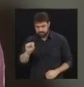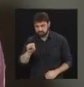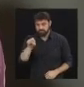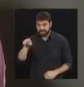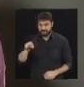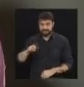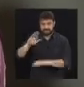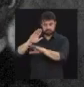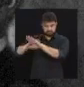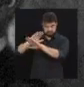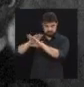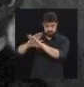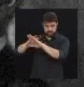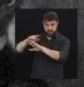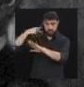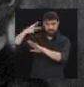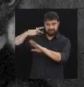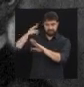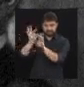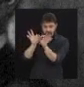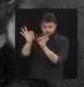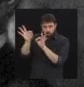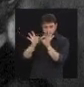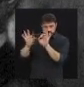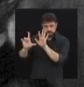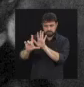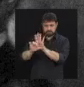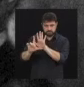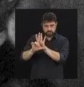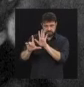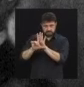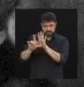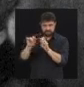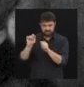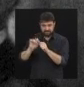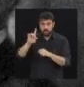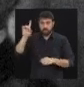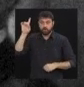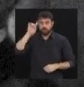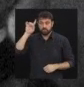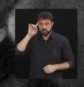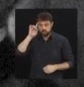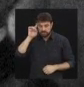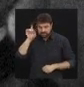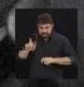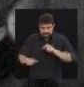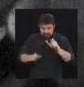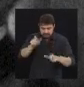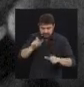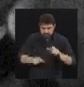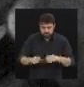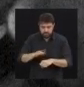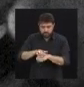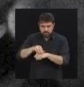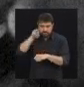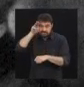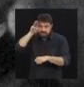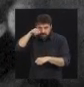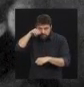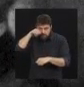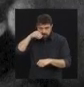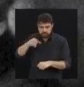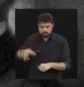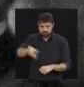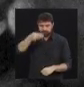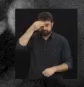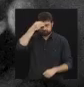também é autor do projeto, da lei, que inseriu o Dia de Consciência da Síndrome de